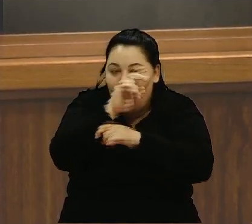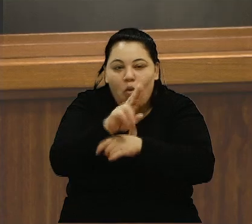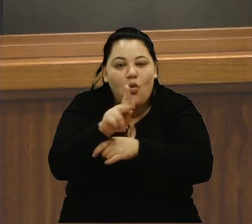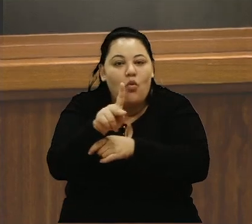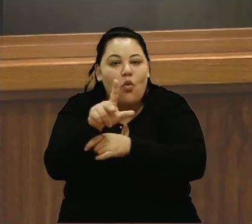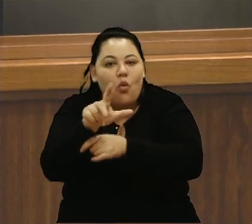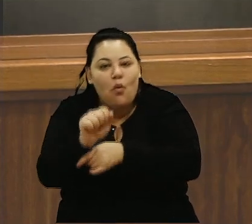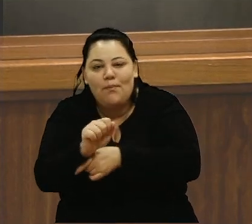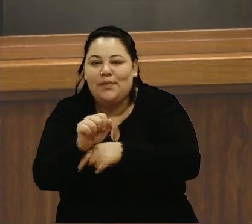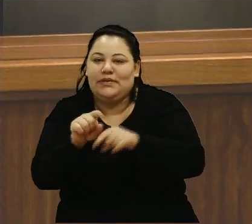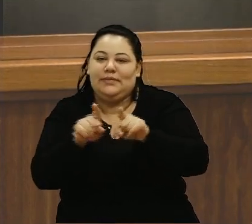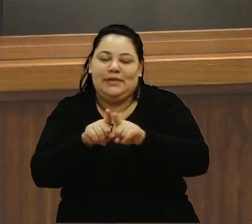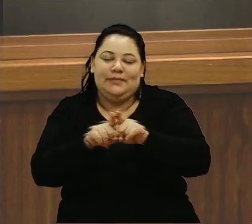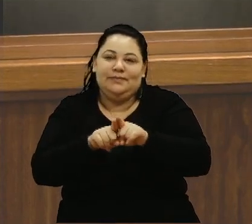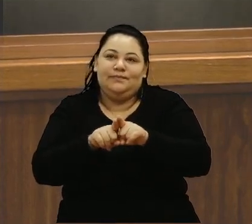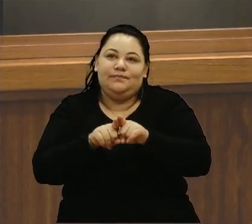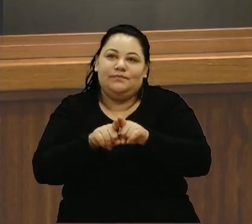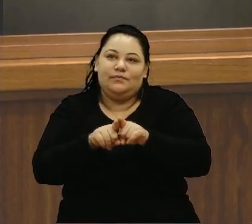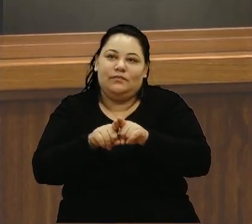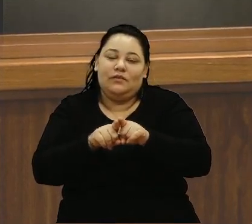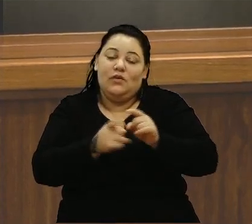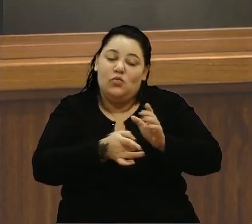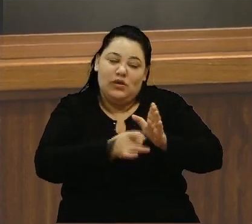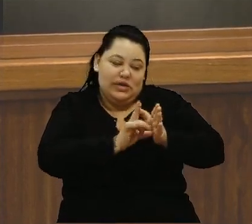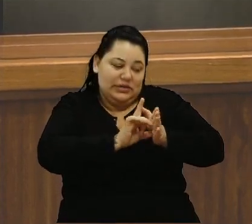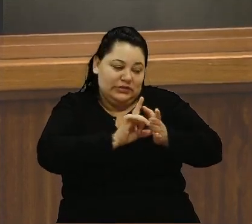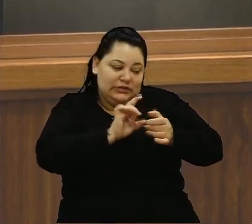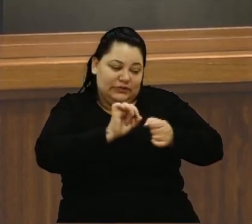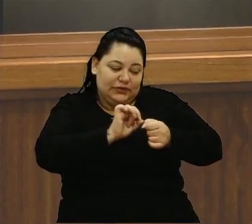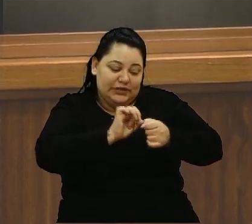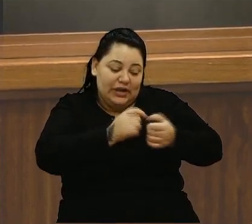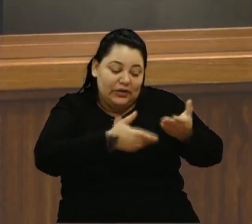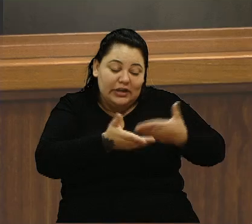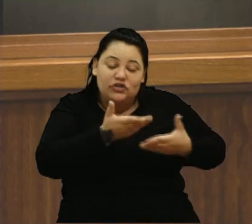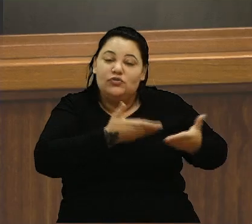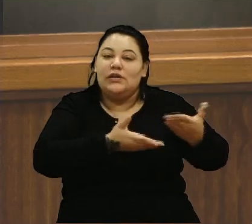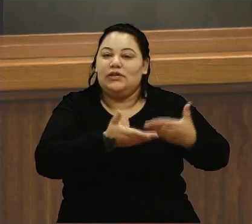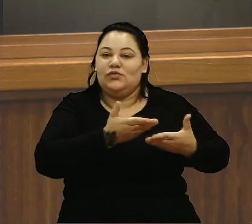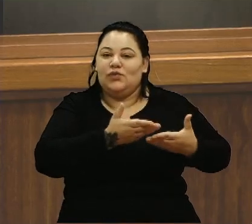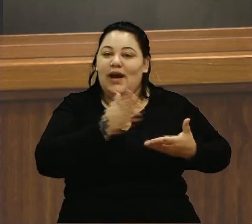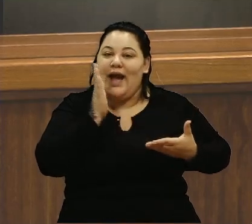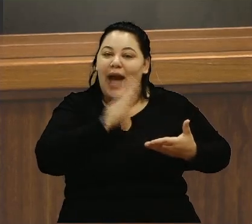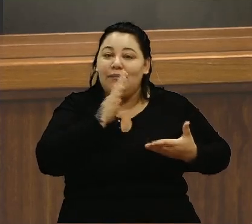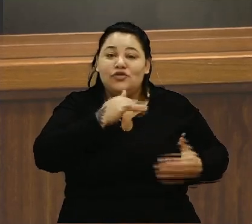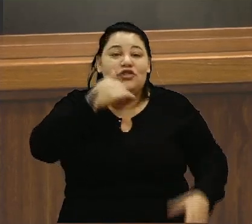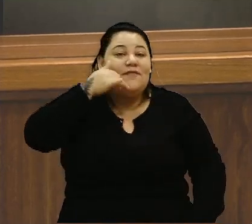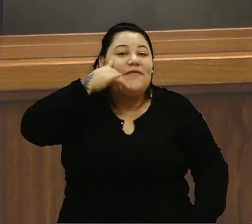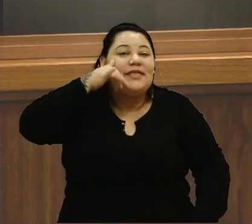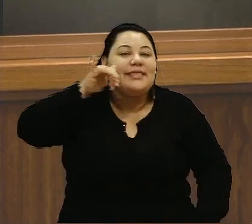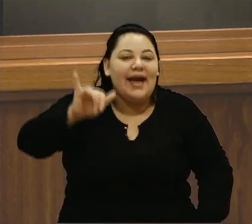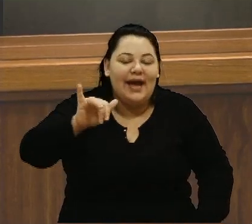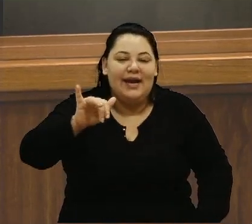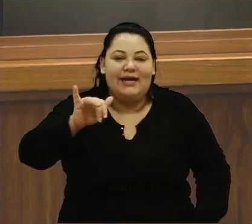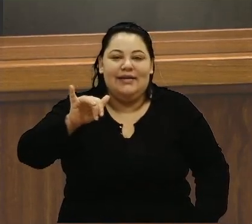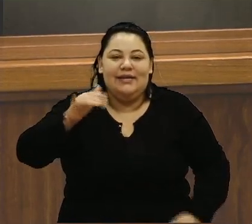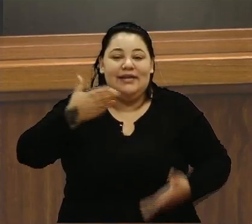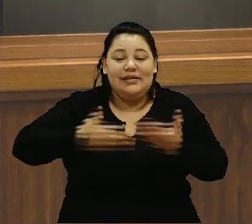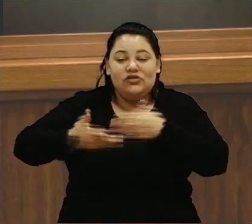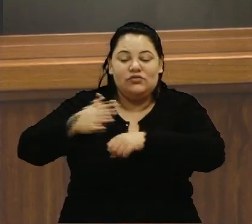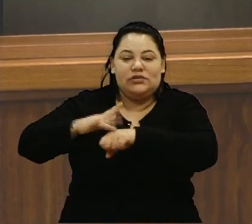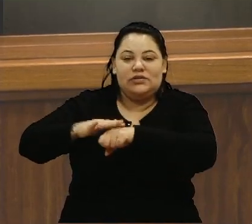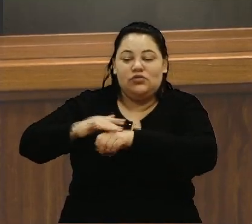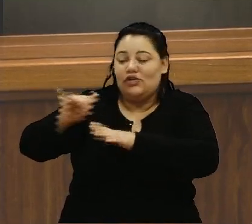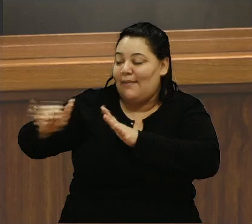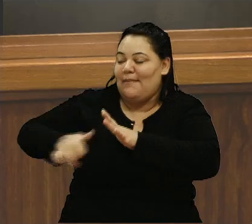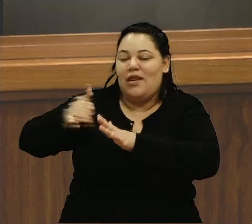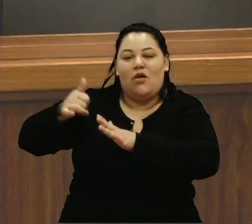os hospitais. Então, quanto antes fizermos esse trabalho preventivo de atendimento à saúde,